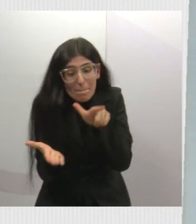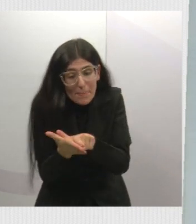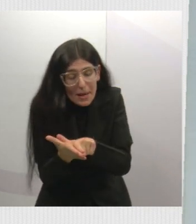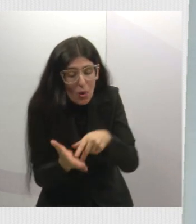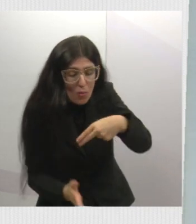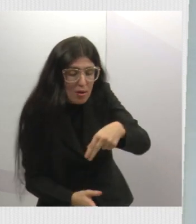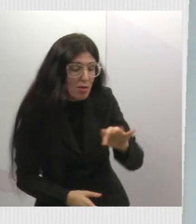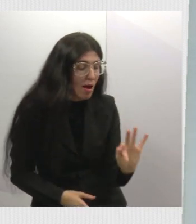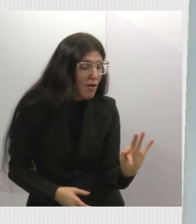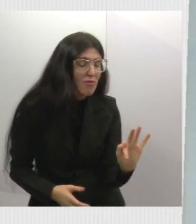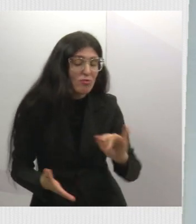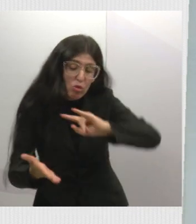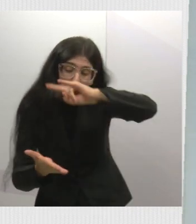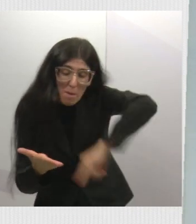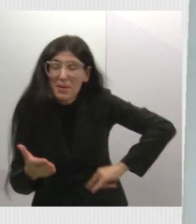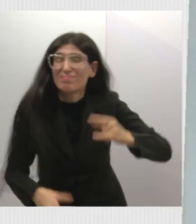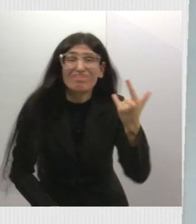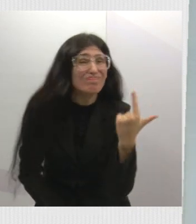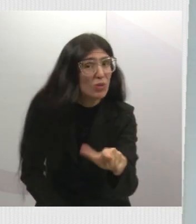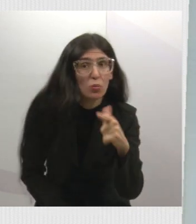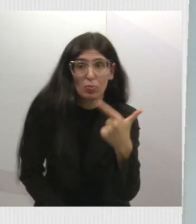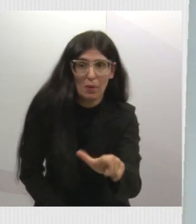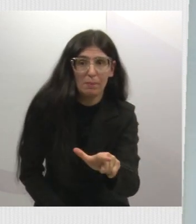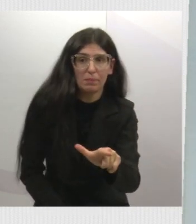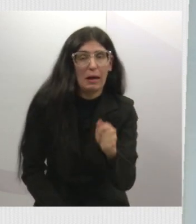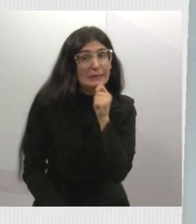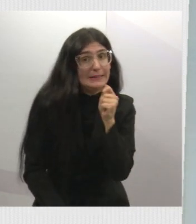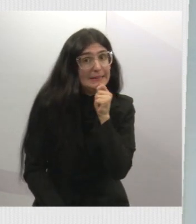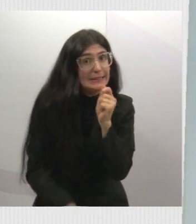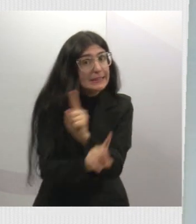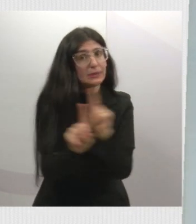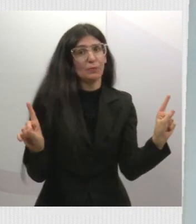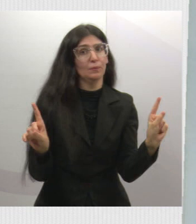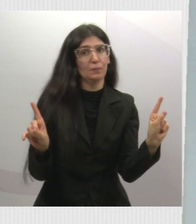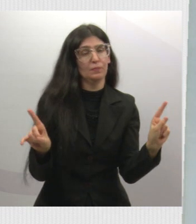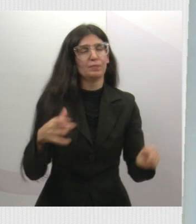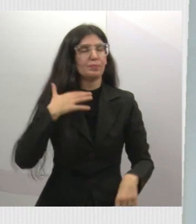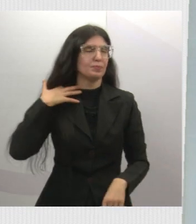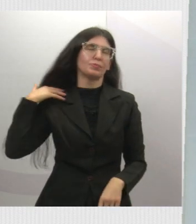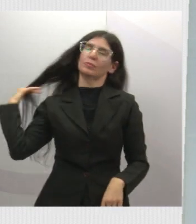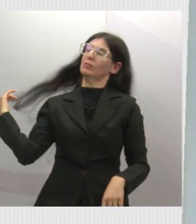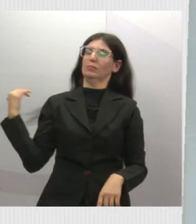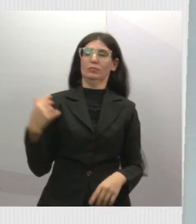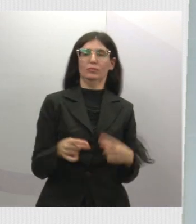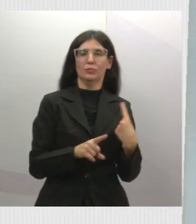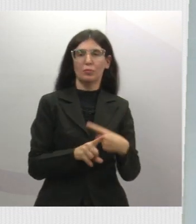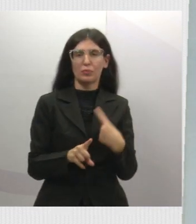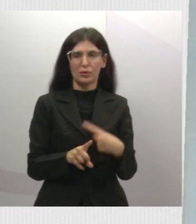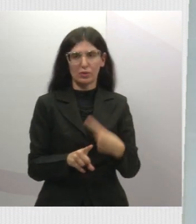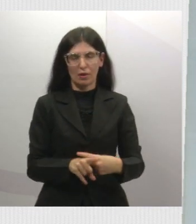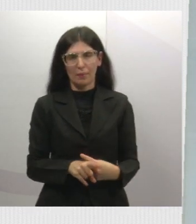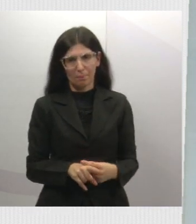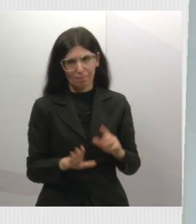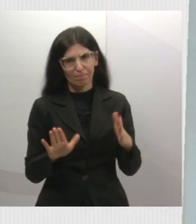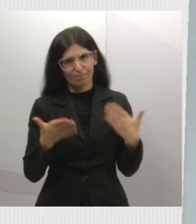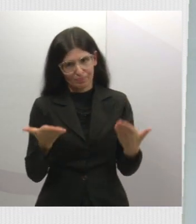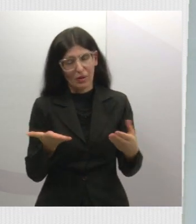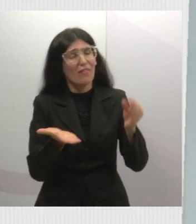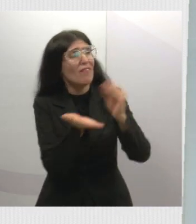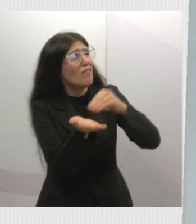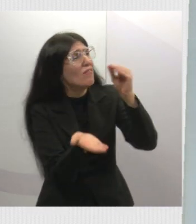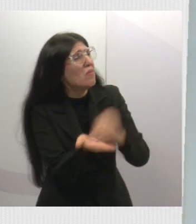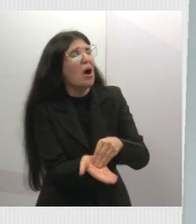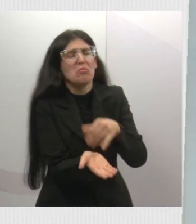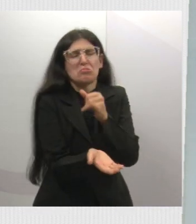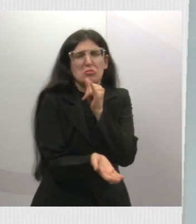notas fiscais pendentes desses empenhos. Porque algum material estava pendente para